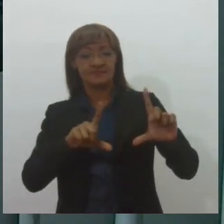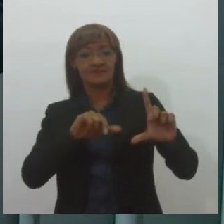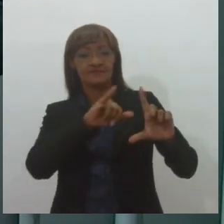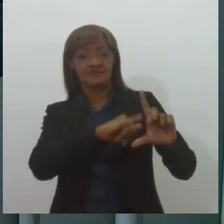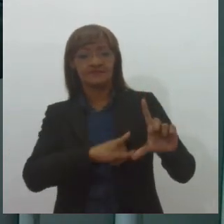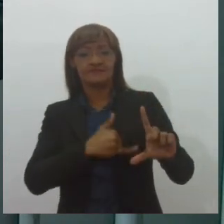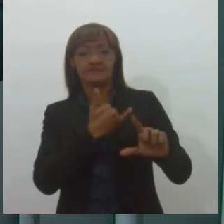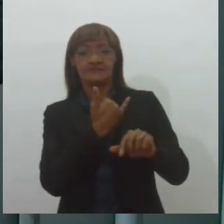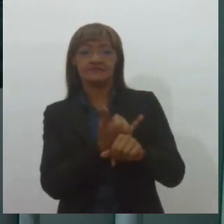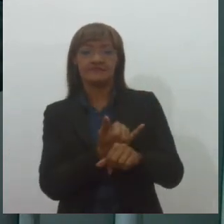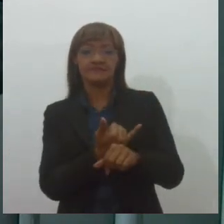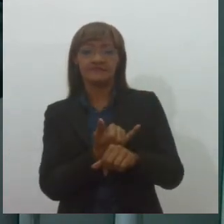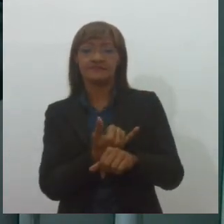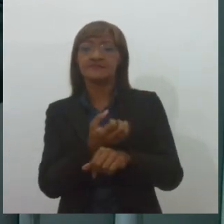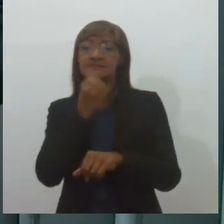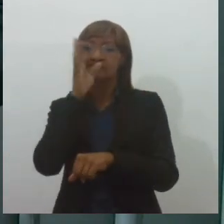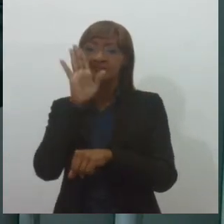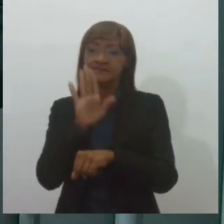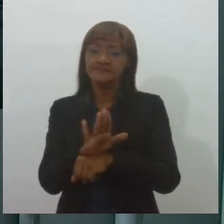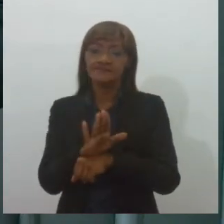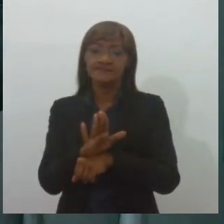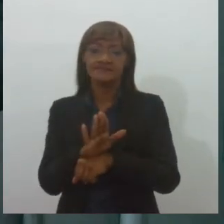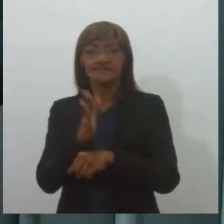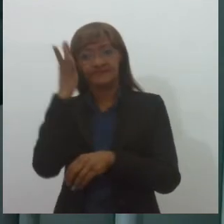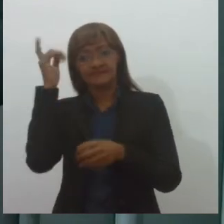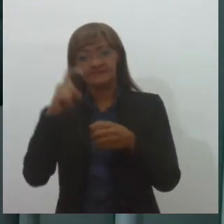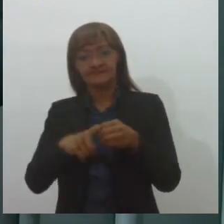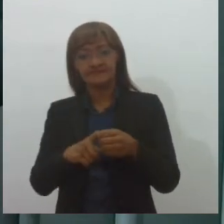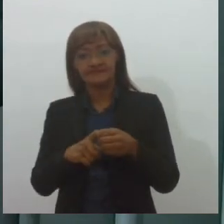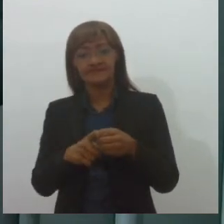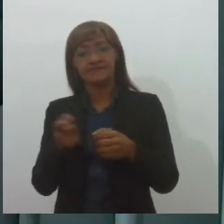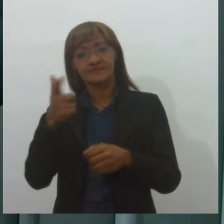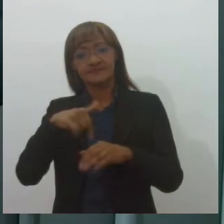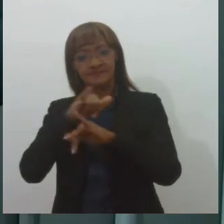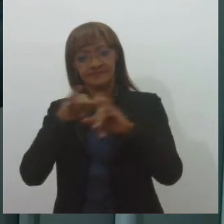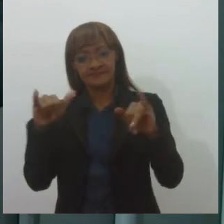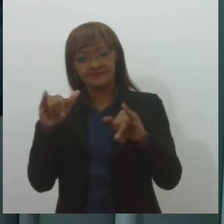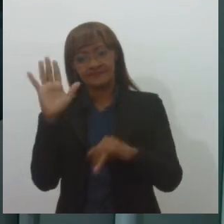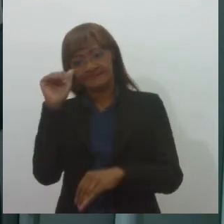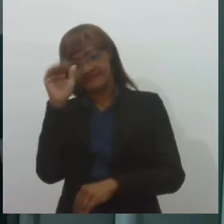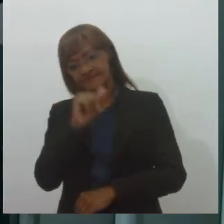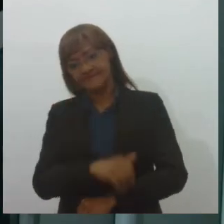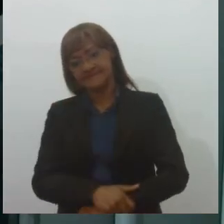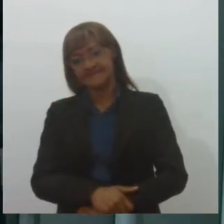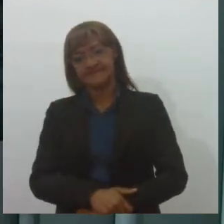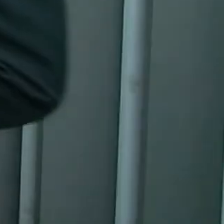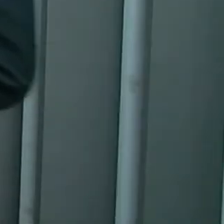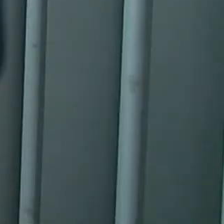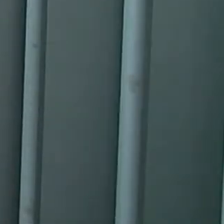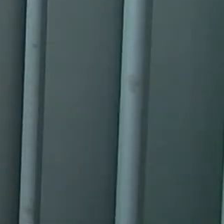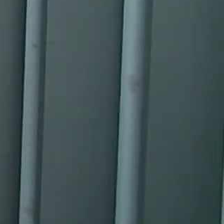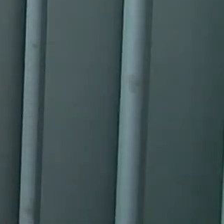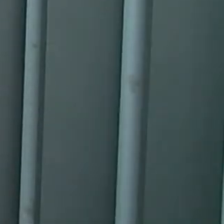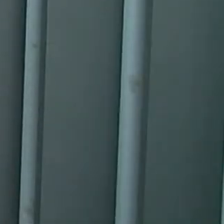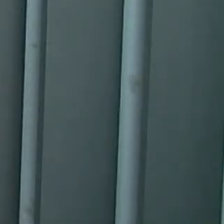no nosso canal no YouTube um excelente tarde para você volta amanhã com muito mais informação sei lá né